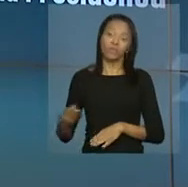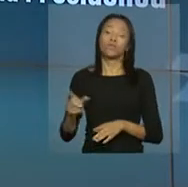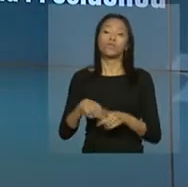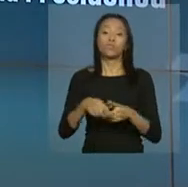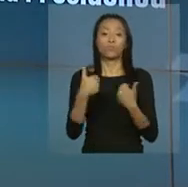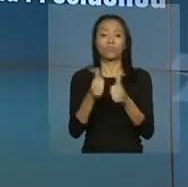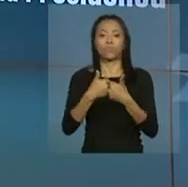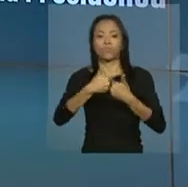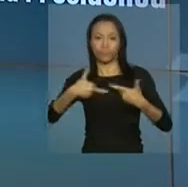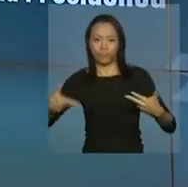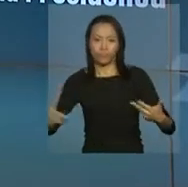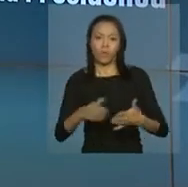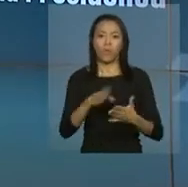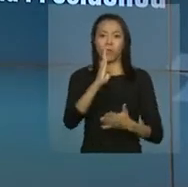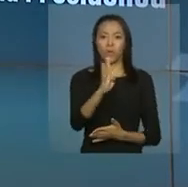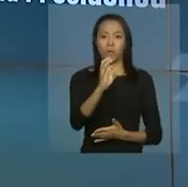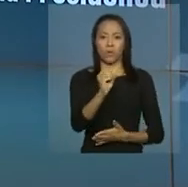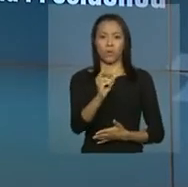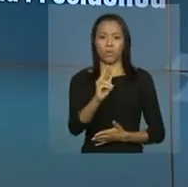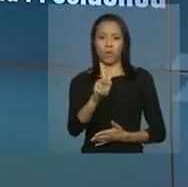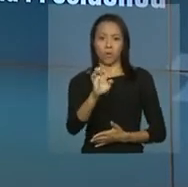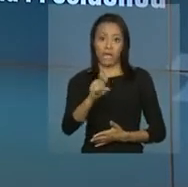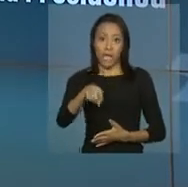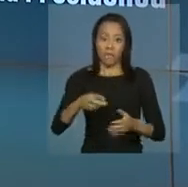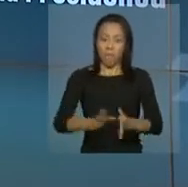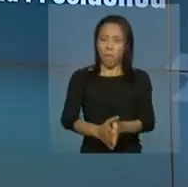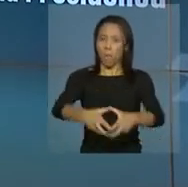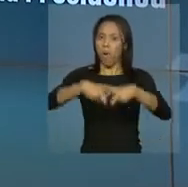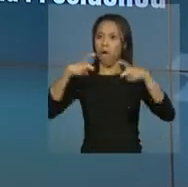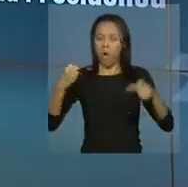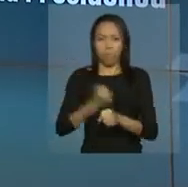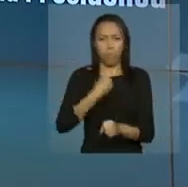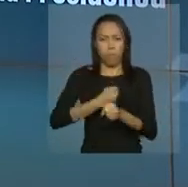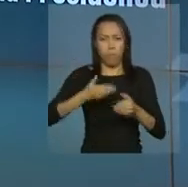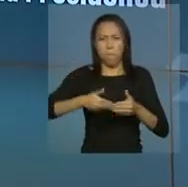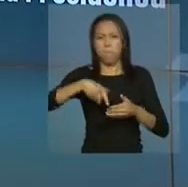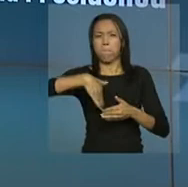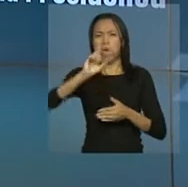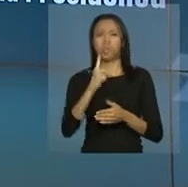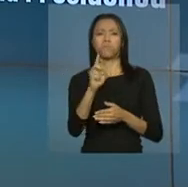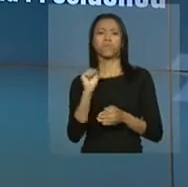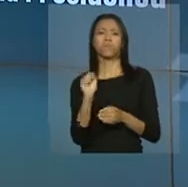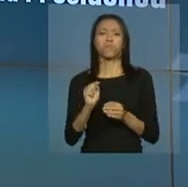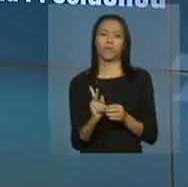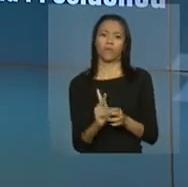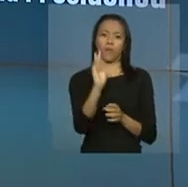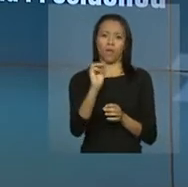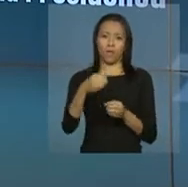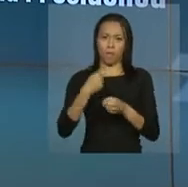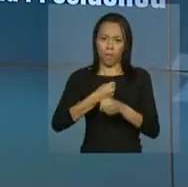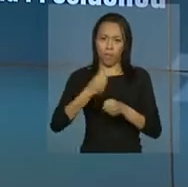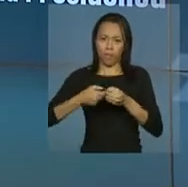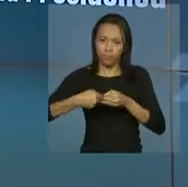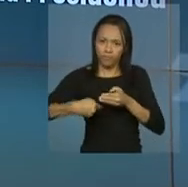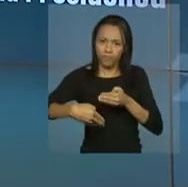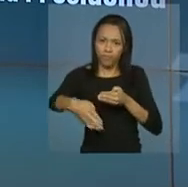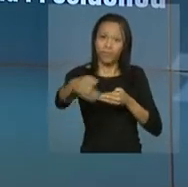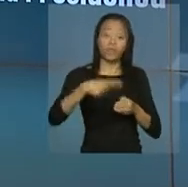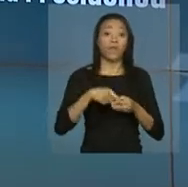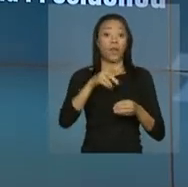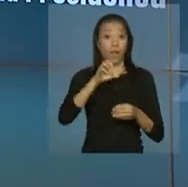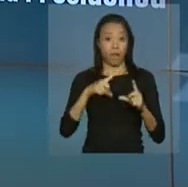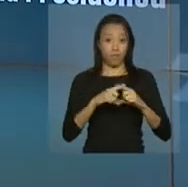Transportes, César Borges, esse é o maior trecho concedido com mais de 1.000 quilômetros. O trecho abrange o Distrito